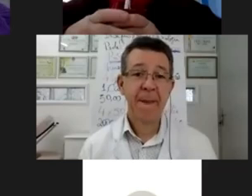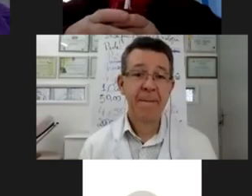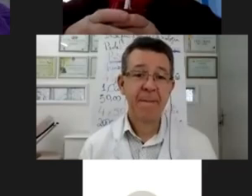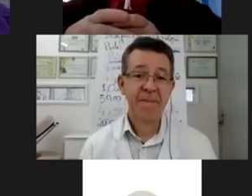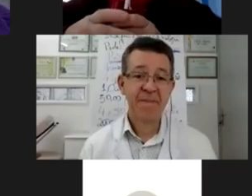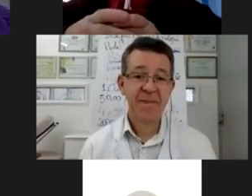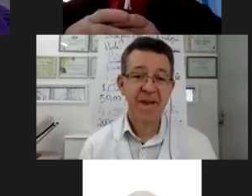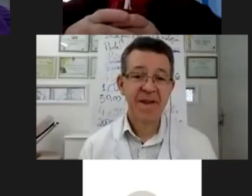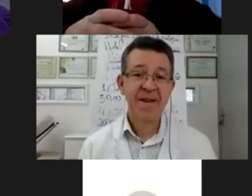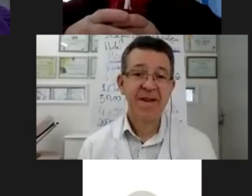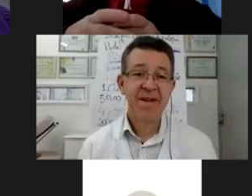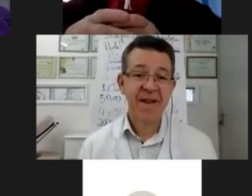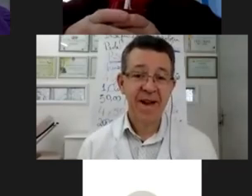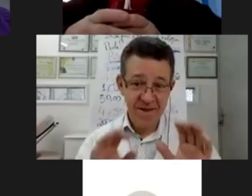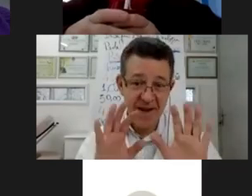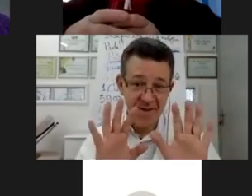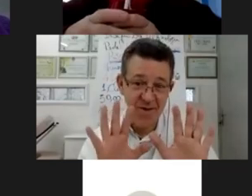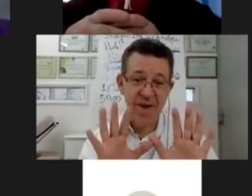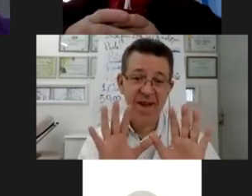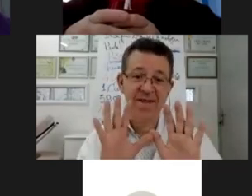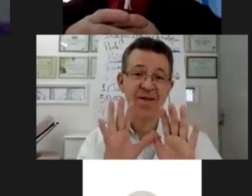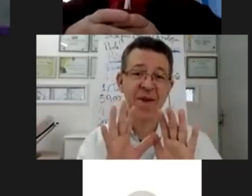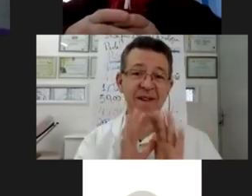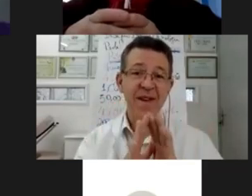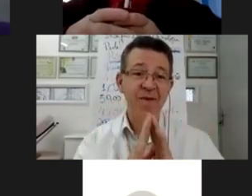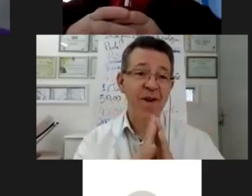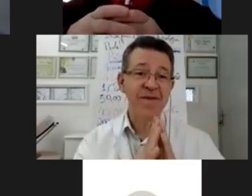quero falar, quero falar. Tá, tudo bem.